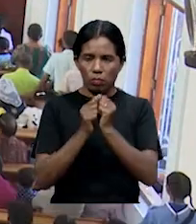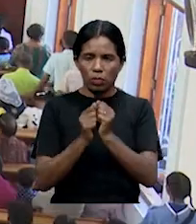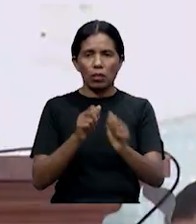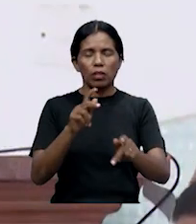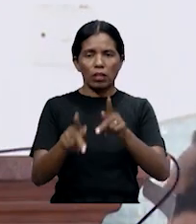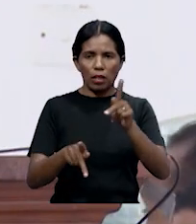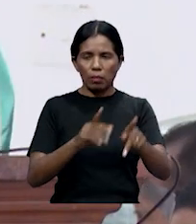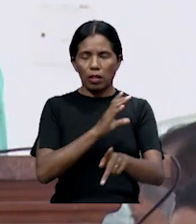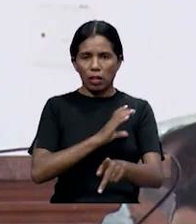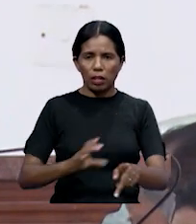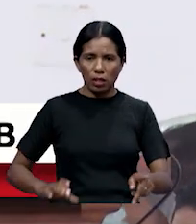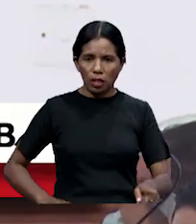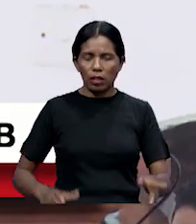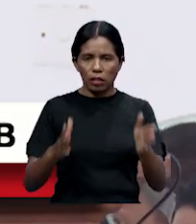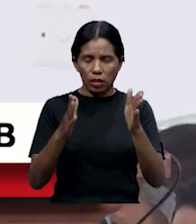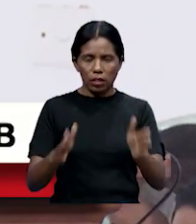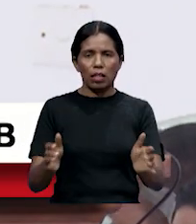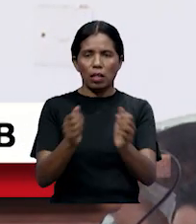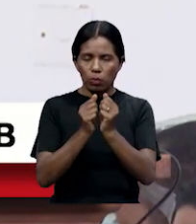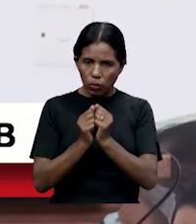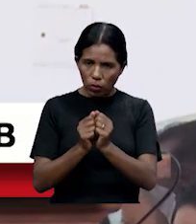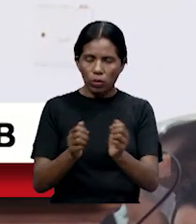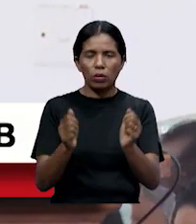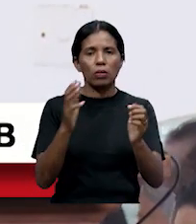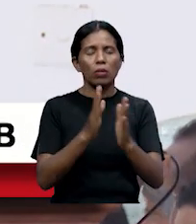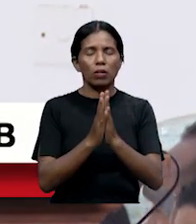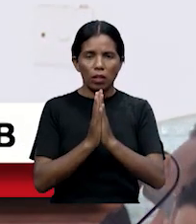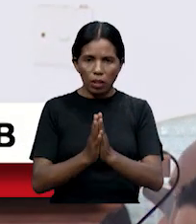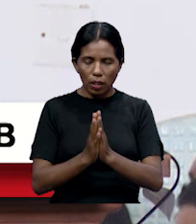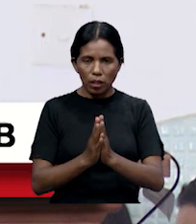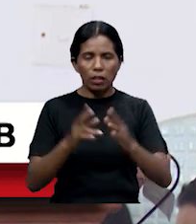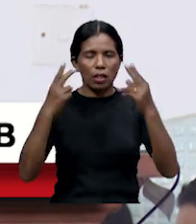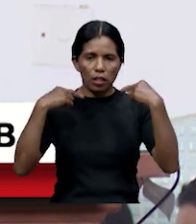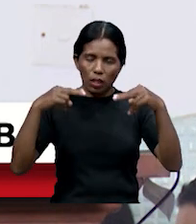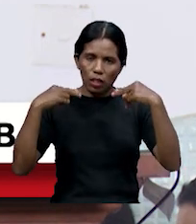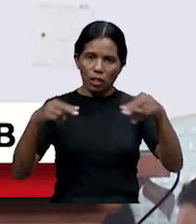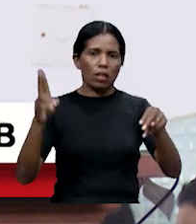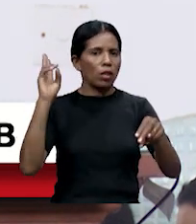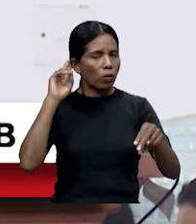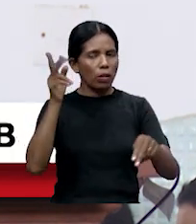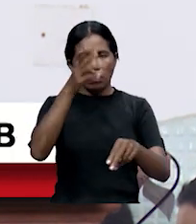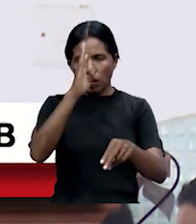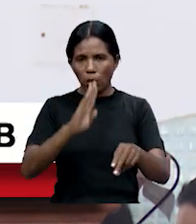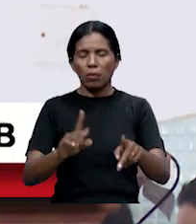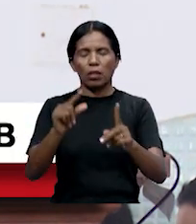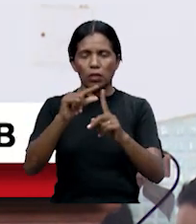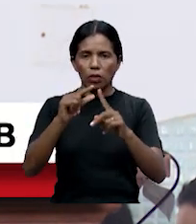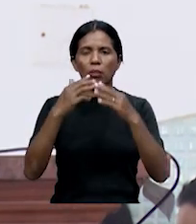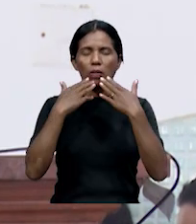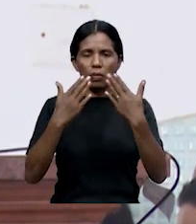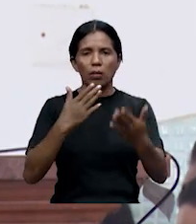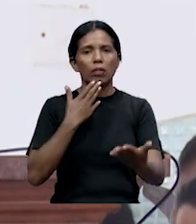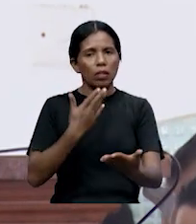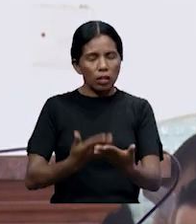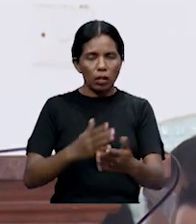Sarani, Halibur Hamutu, Reza, Hananu, Rona Maroma, Gnelia Fuan, e agradece Badia Koto Nebenai